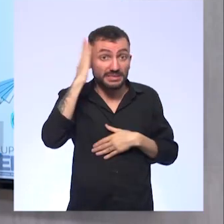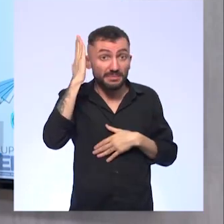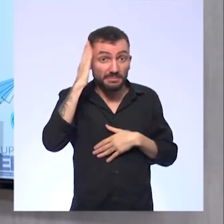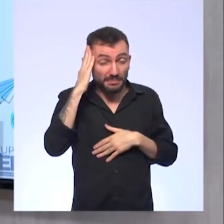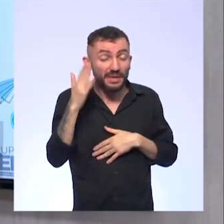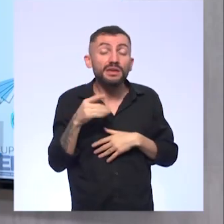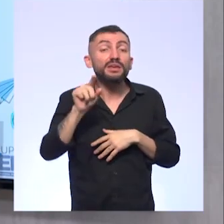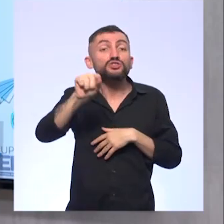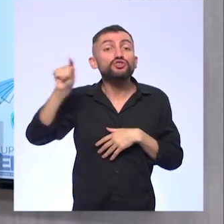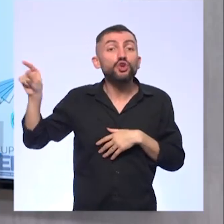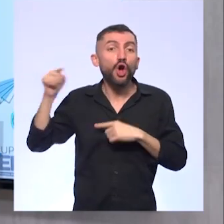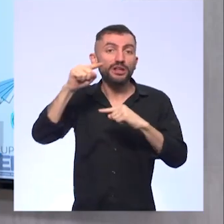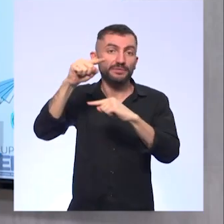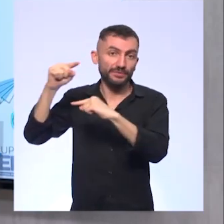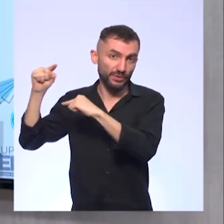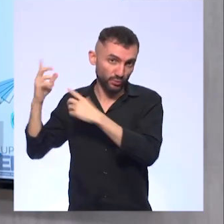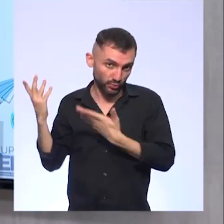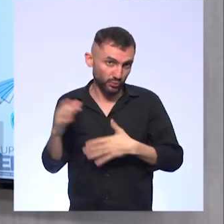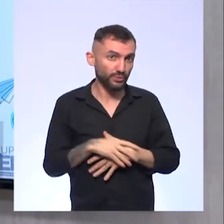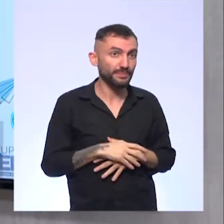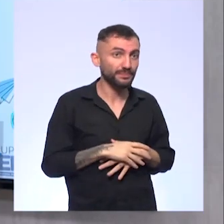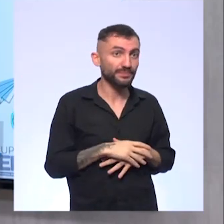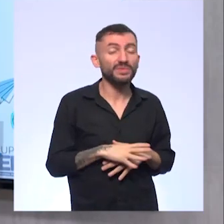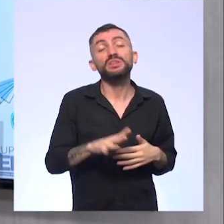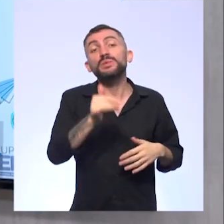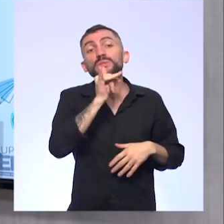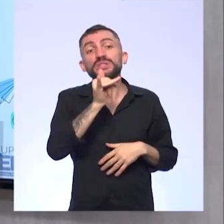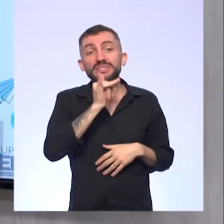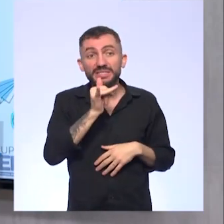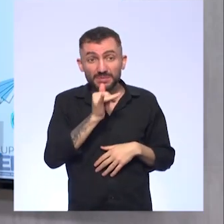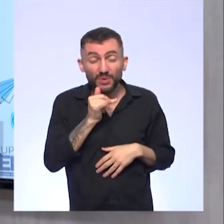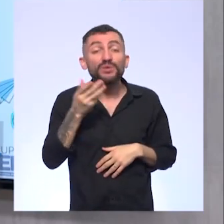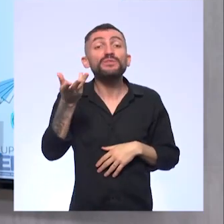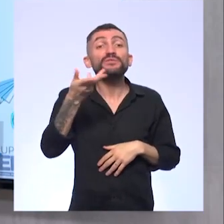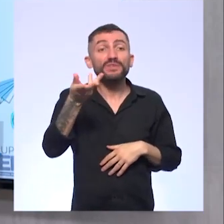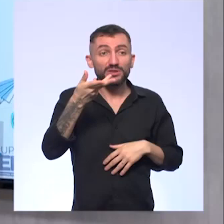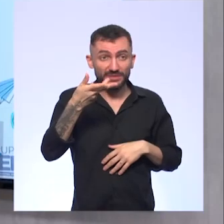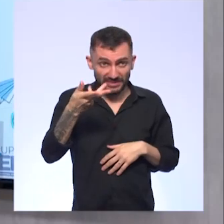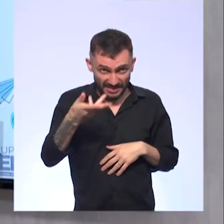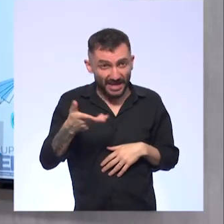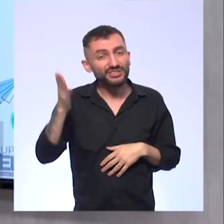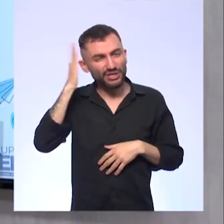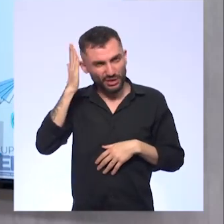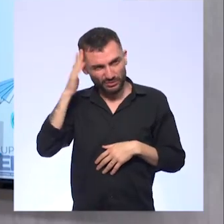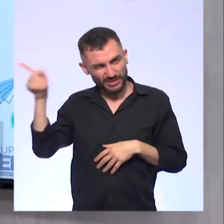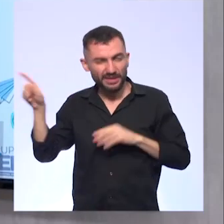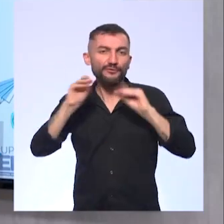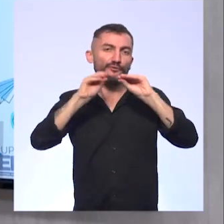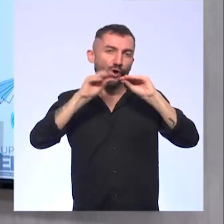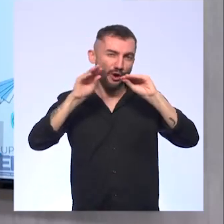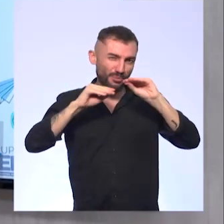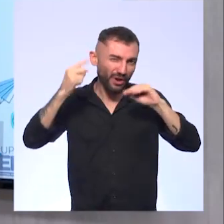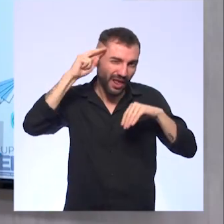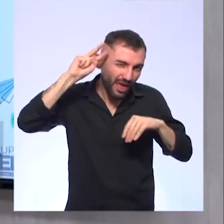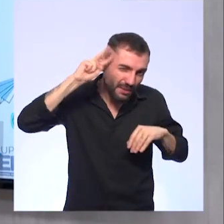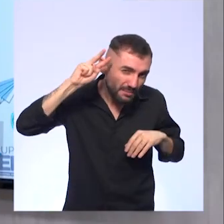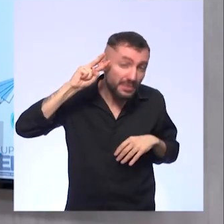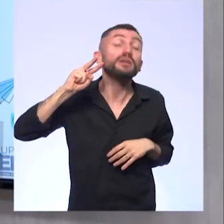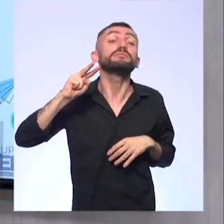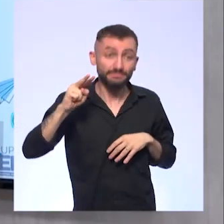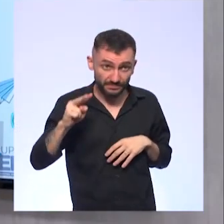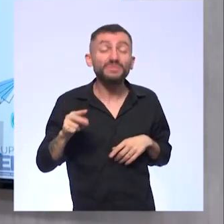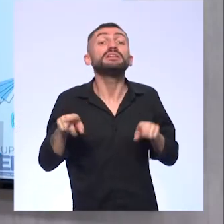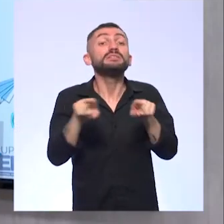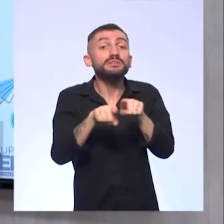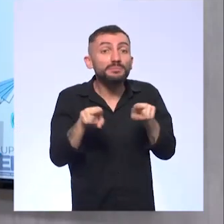comigo e velocidade e lambda vezes F eu já sei a frequência se você se lembra que nós também